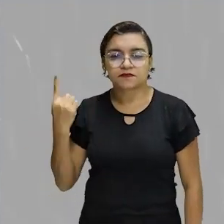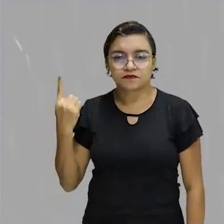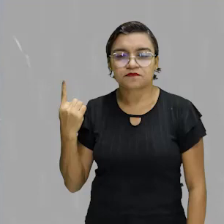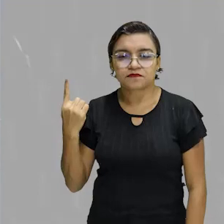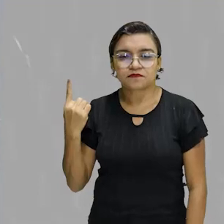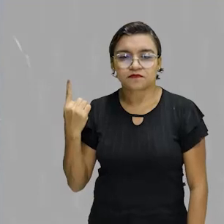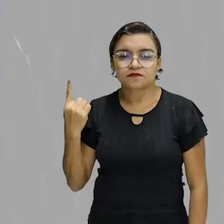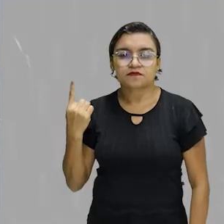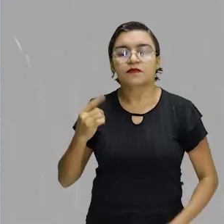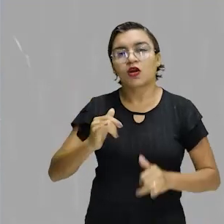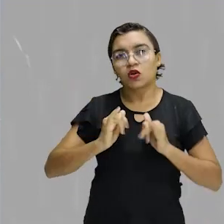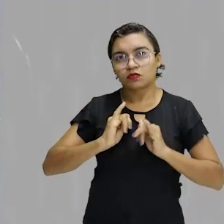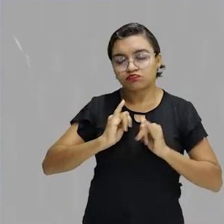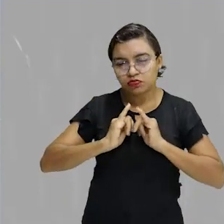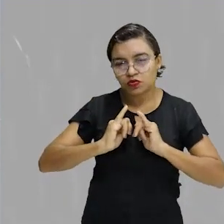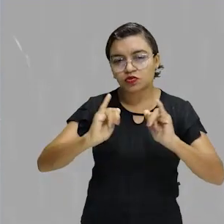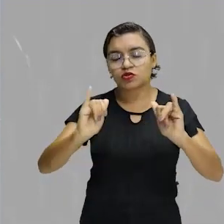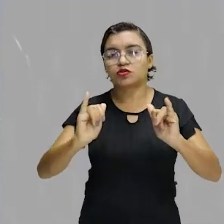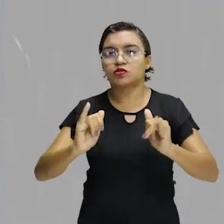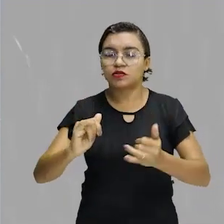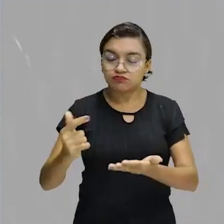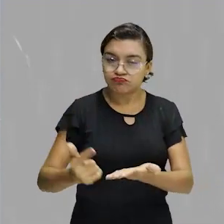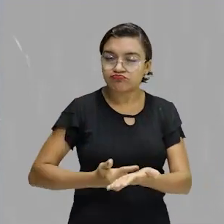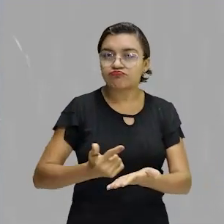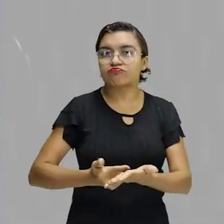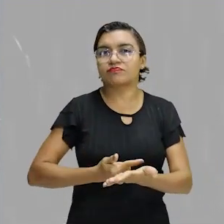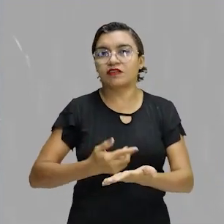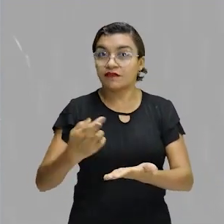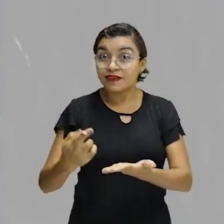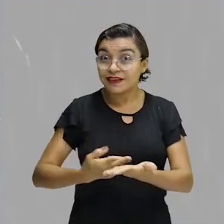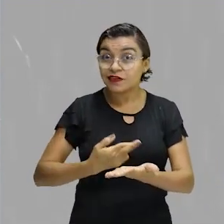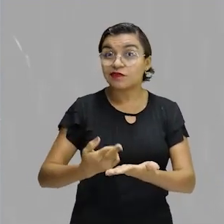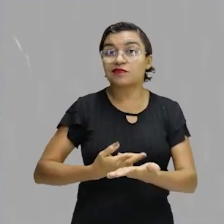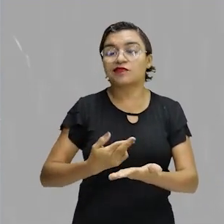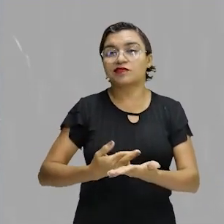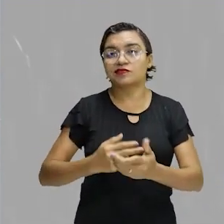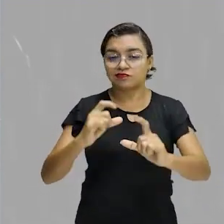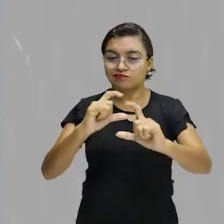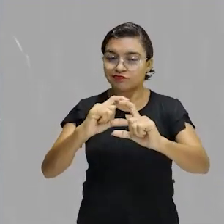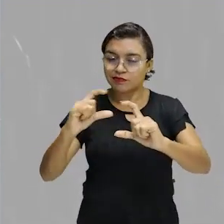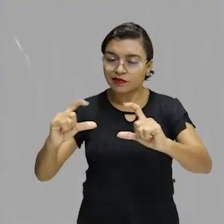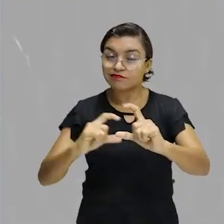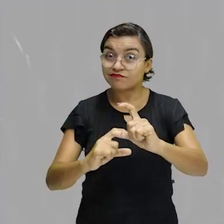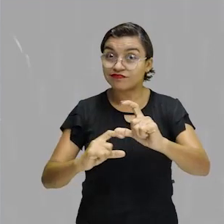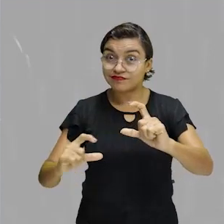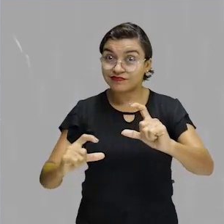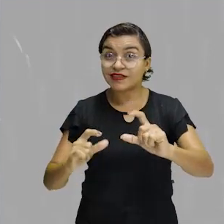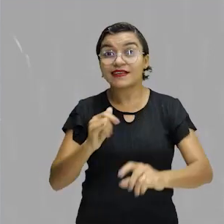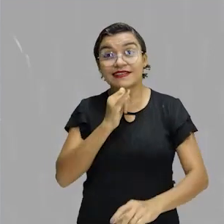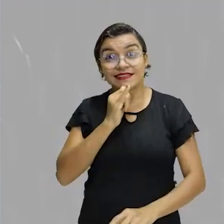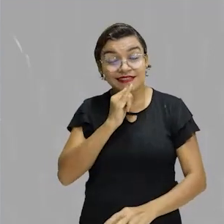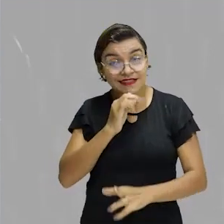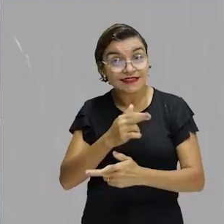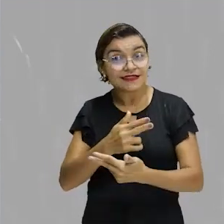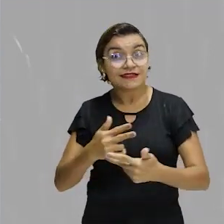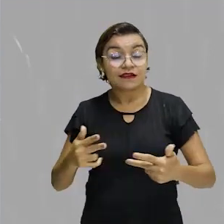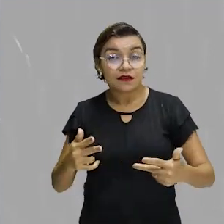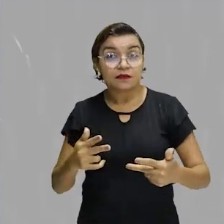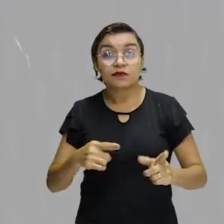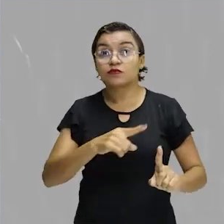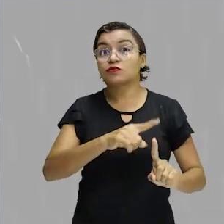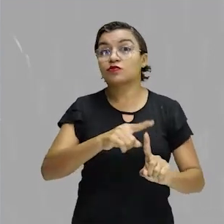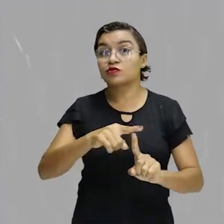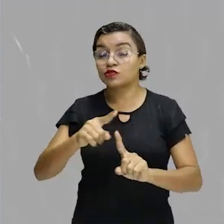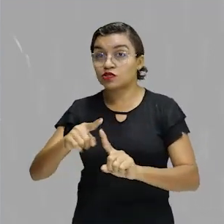inteiro, notícias, livros, revistas, quadrinhos, são exemplos de